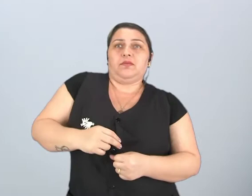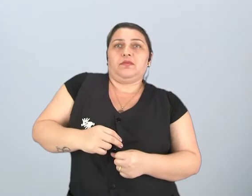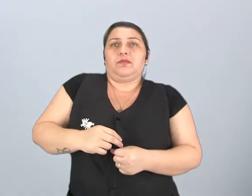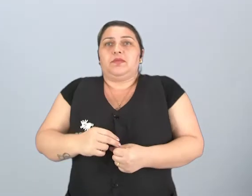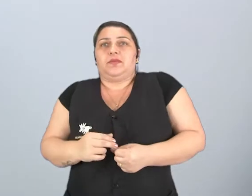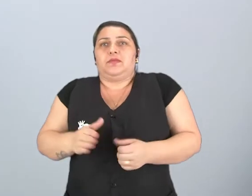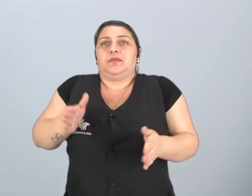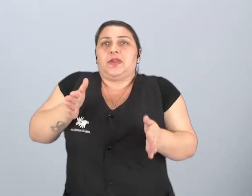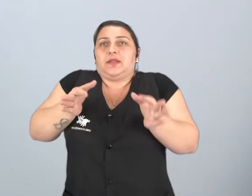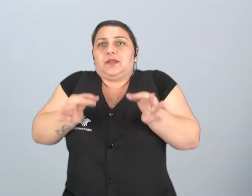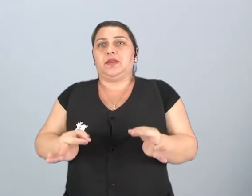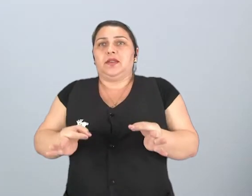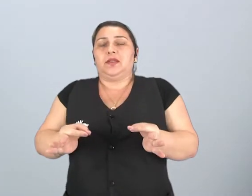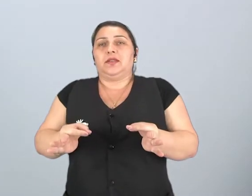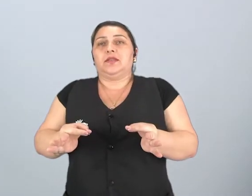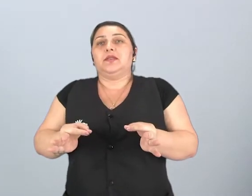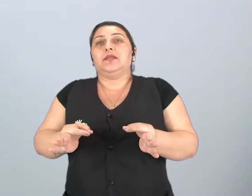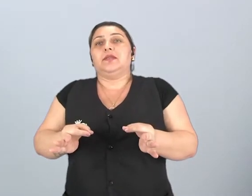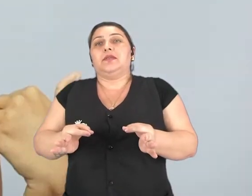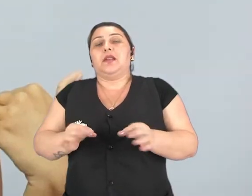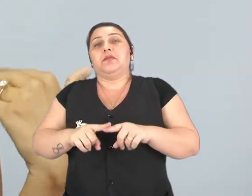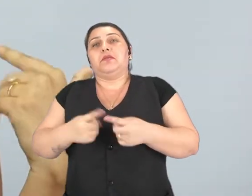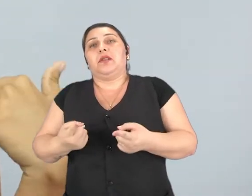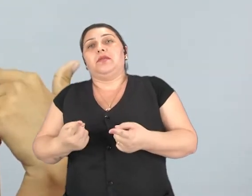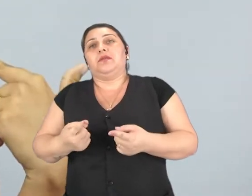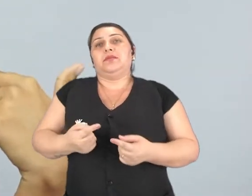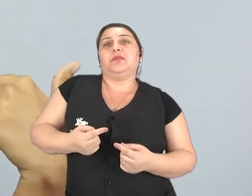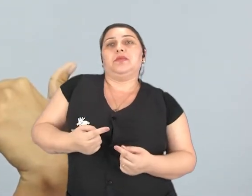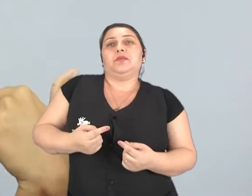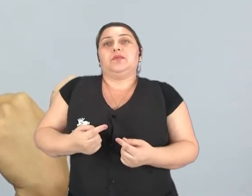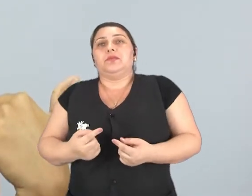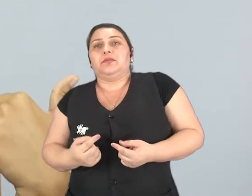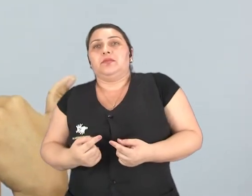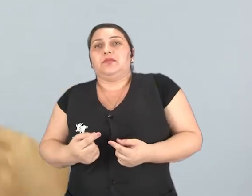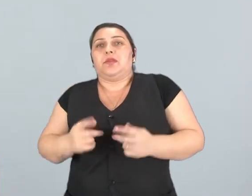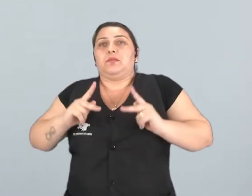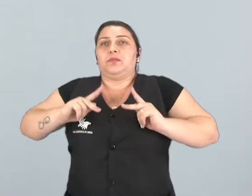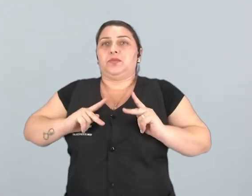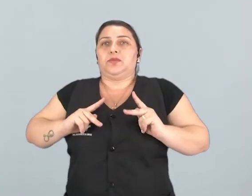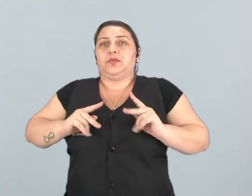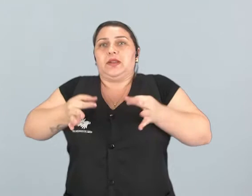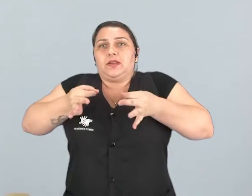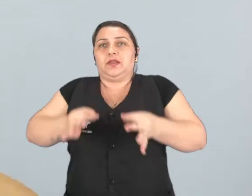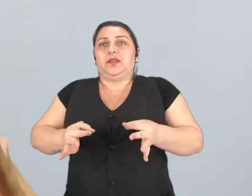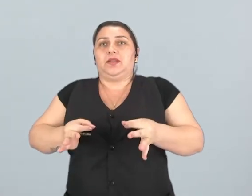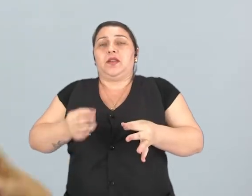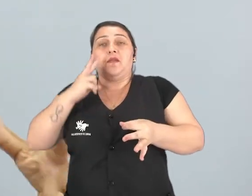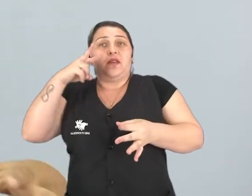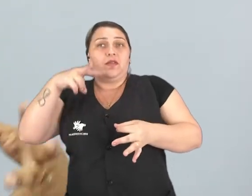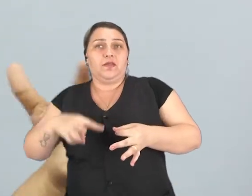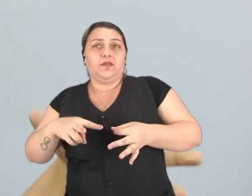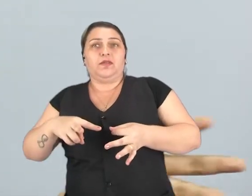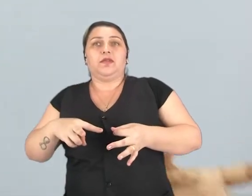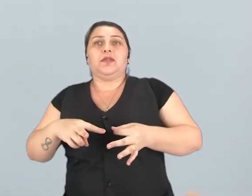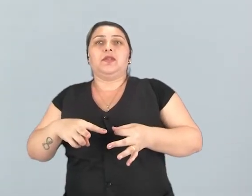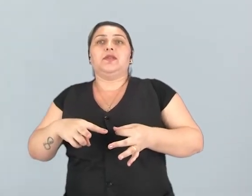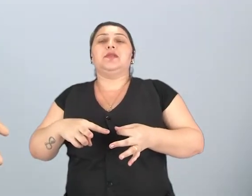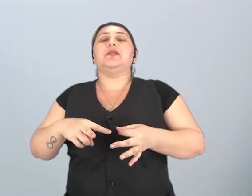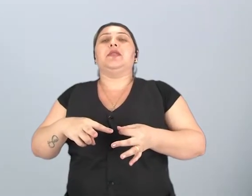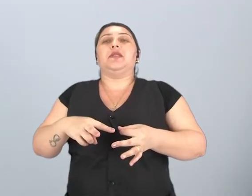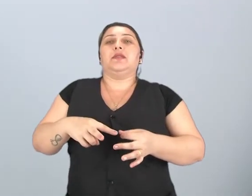estão alinhados. Se não estão, talvez eu já tenha um desvio postural. Então, a gente vai ver sobre